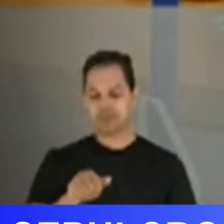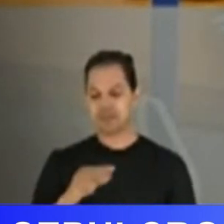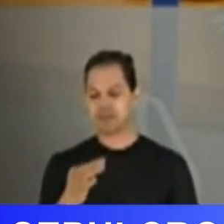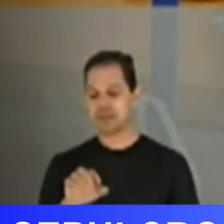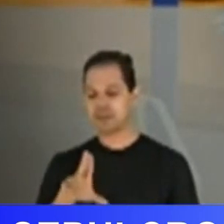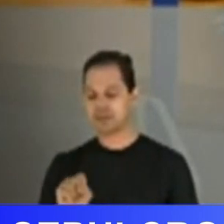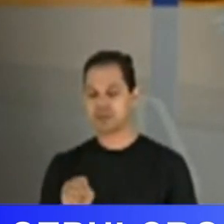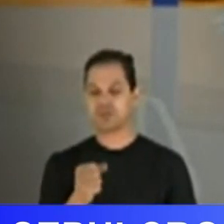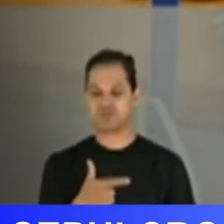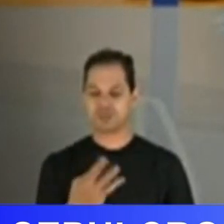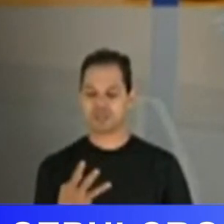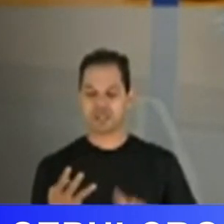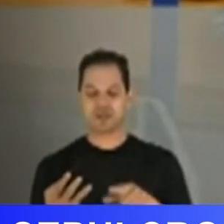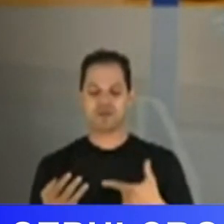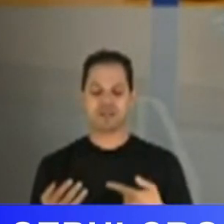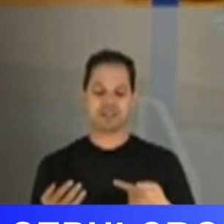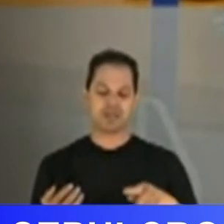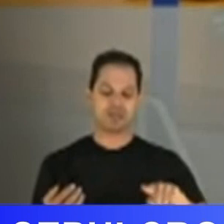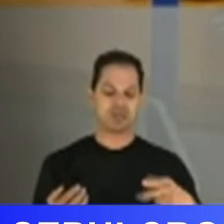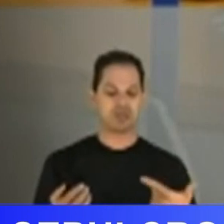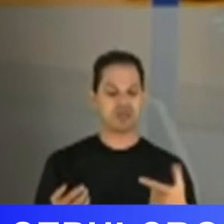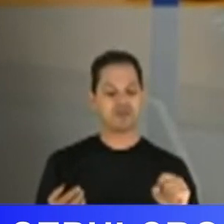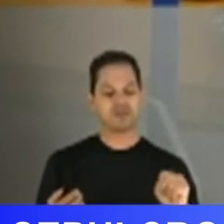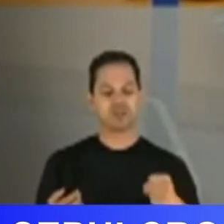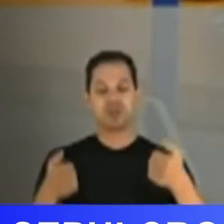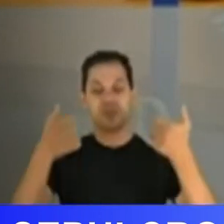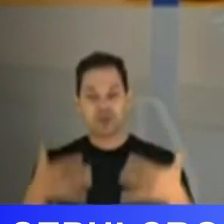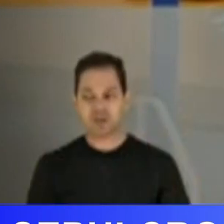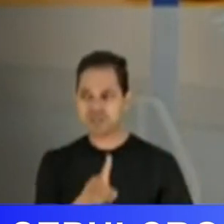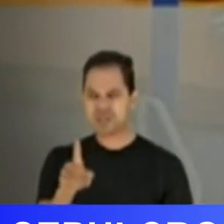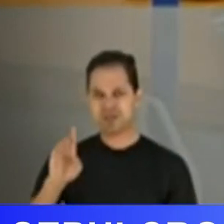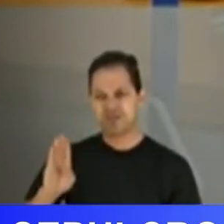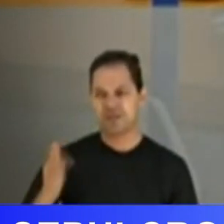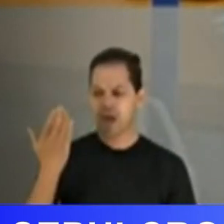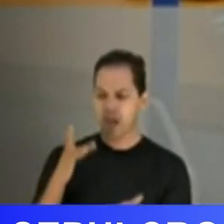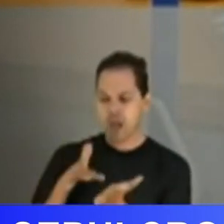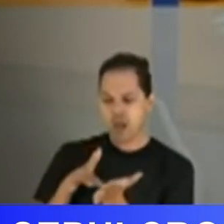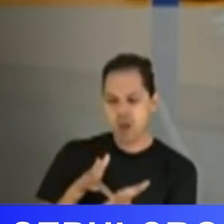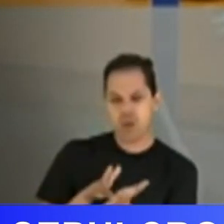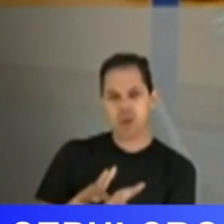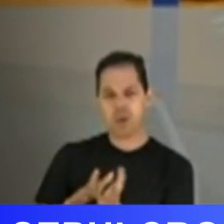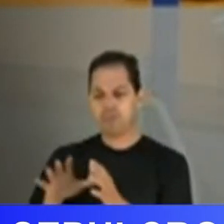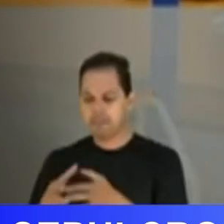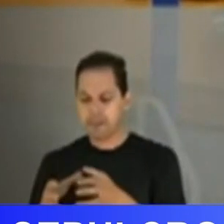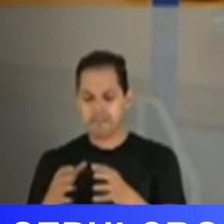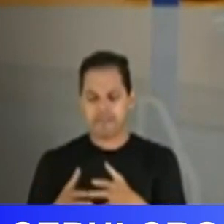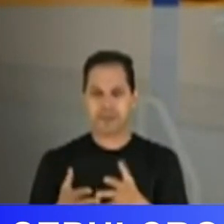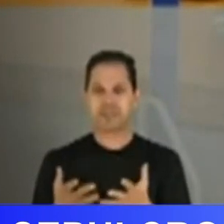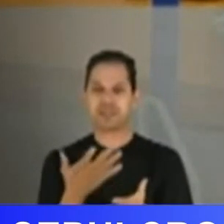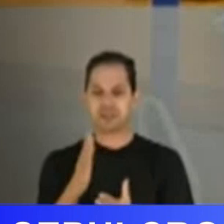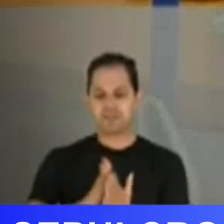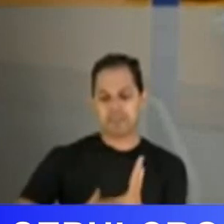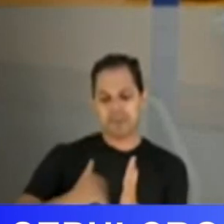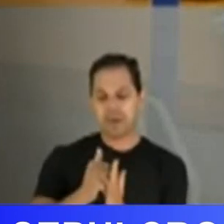23, 27 a 28. Ai de vocês, mestres da lei, fariseus hipócritas! Vocês são como sepulcros